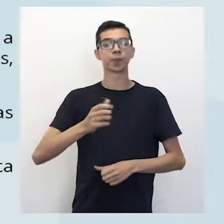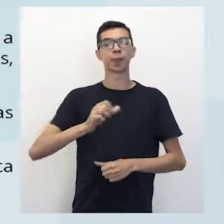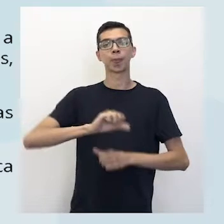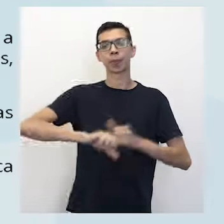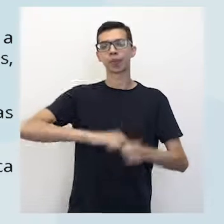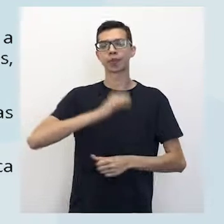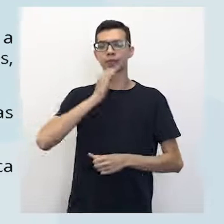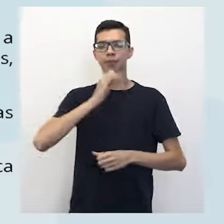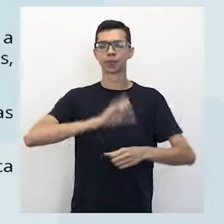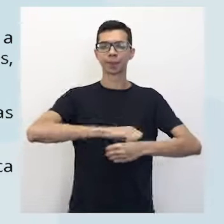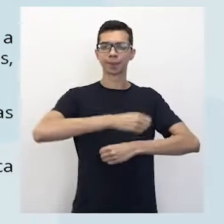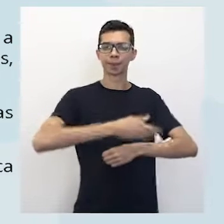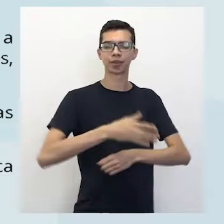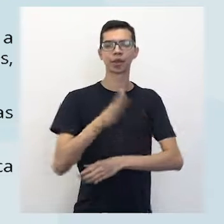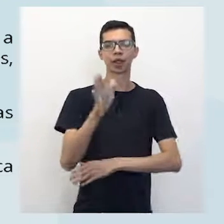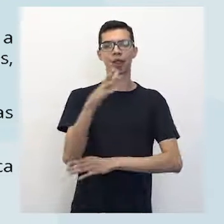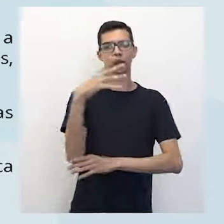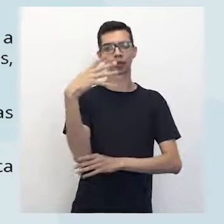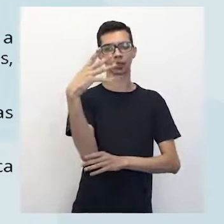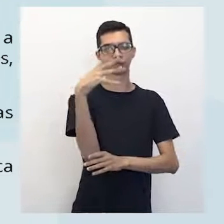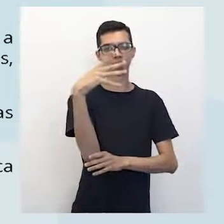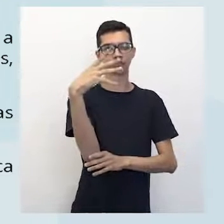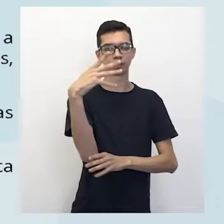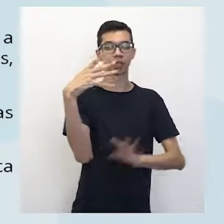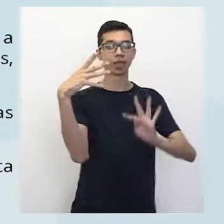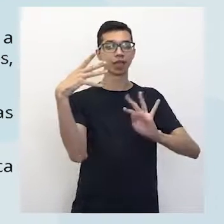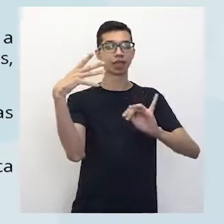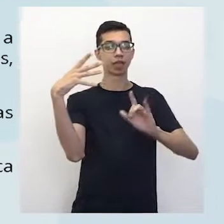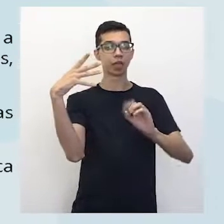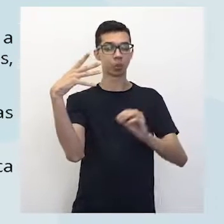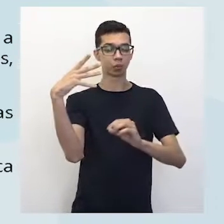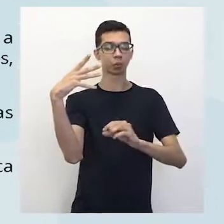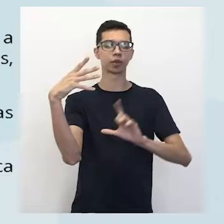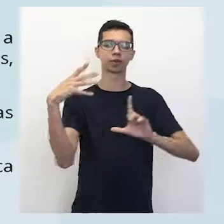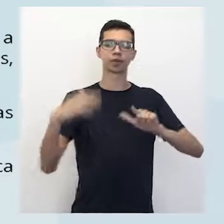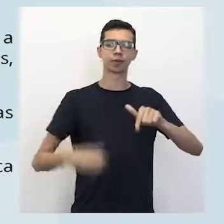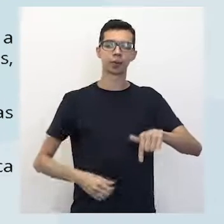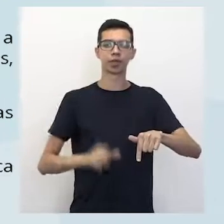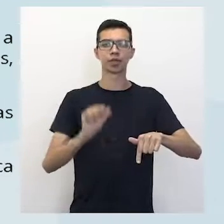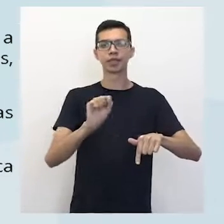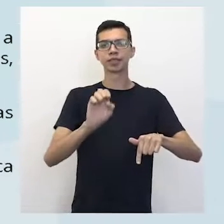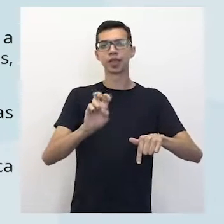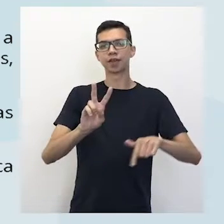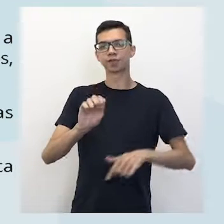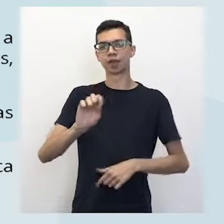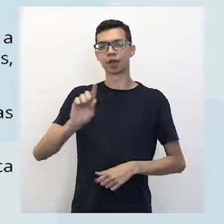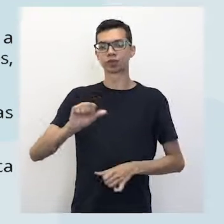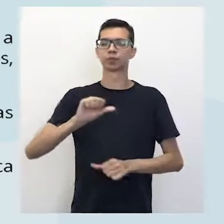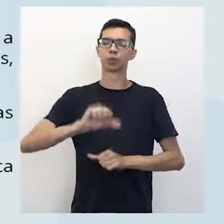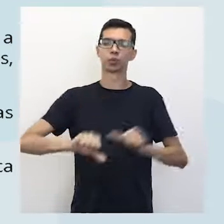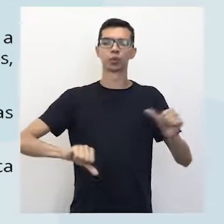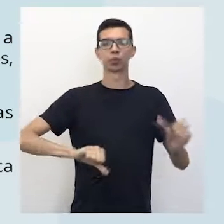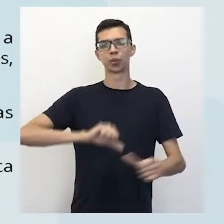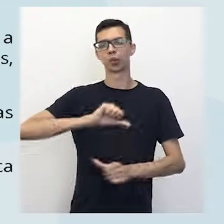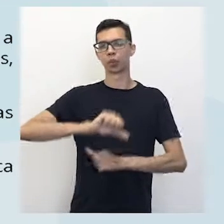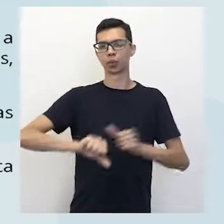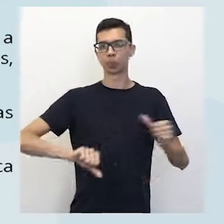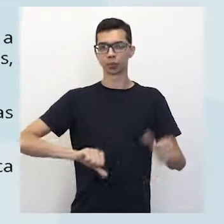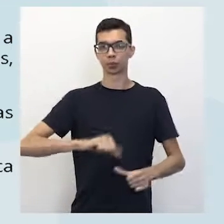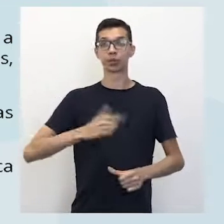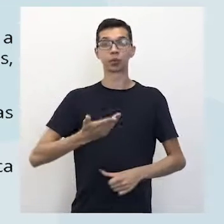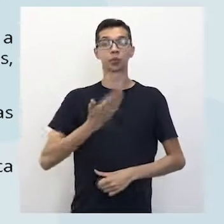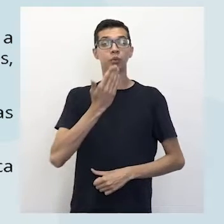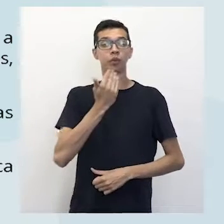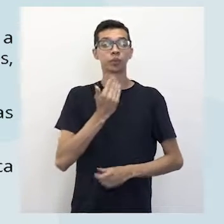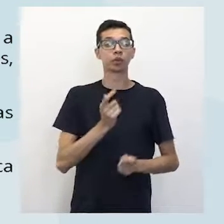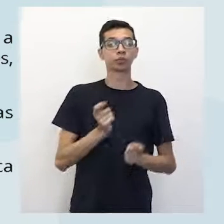hora é cevada, outra hora é outra coisa. E isso vai gerar uma alimentação balanceada. Com uma alimentação